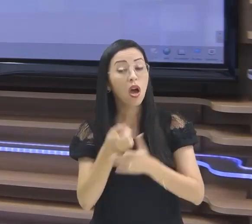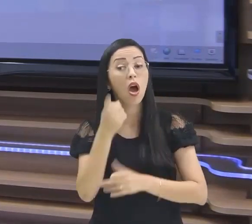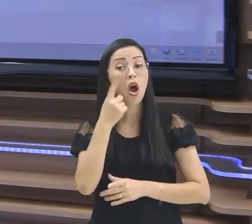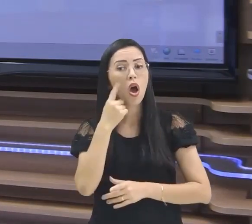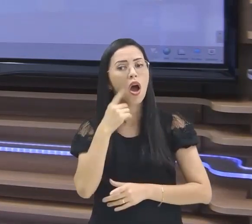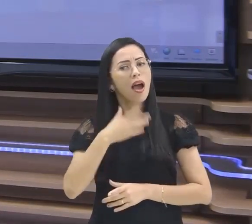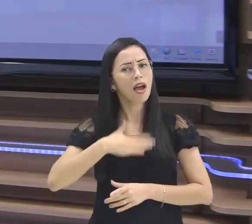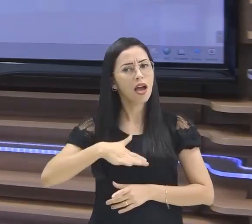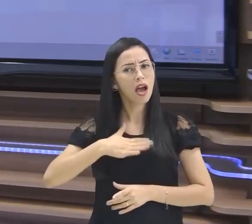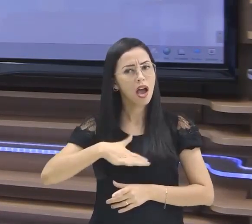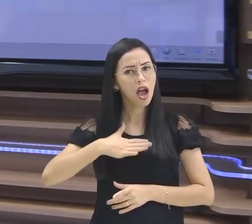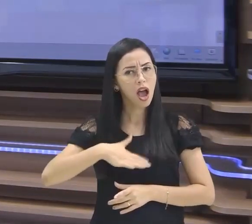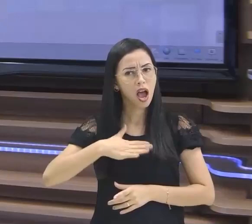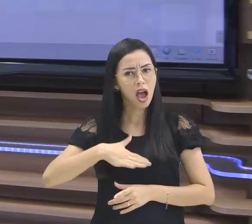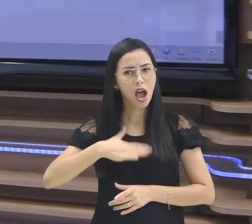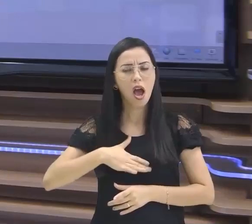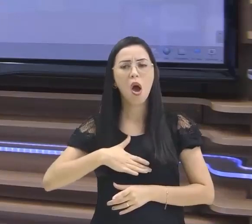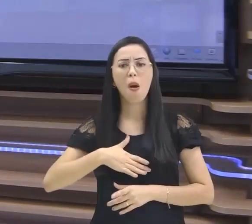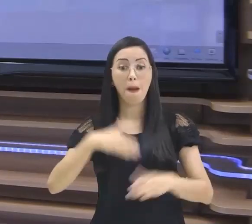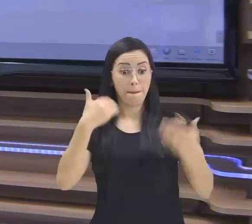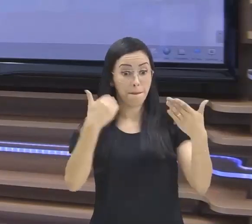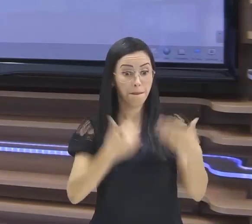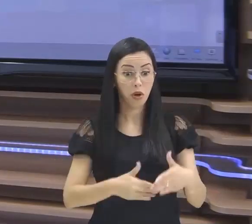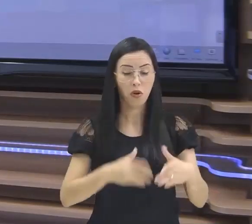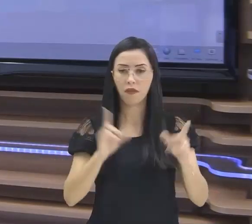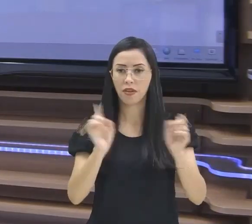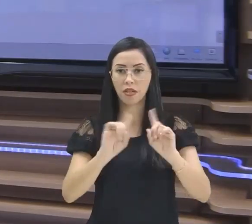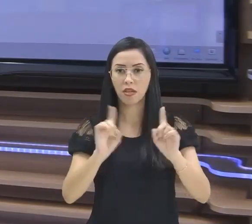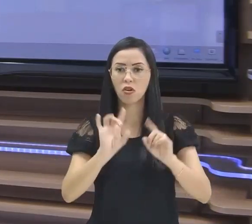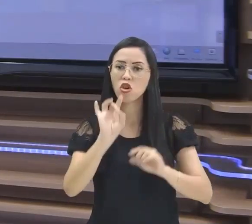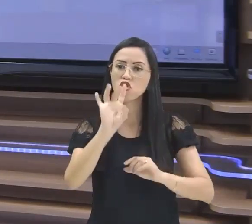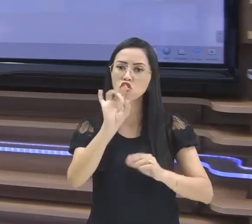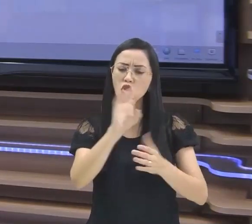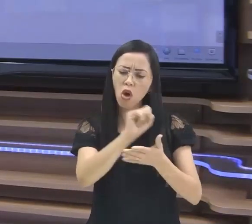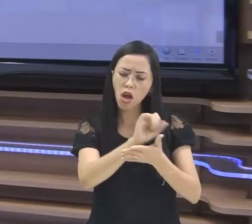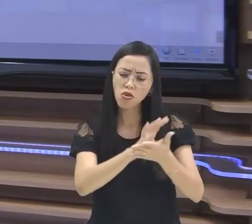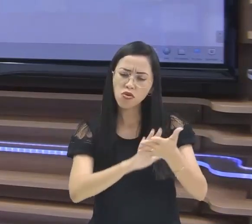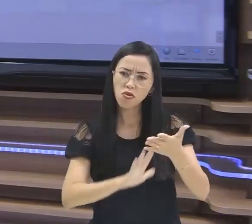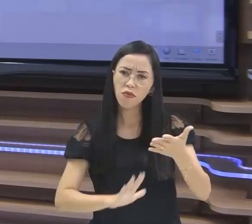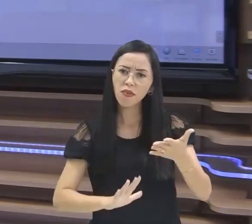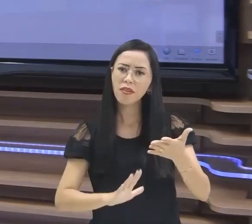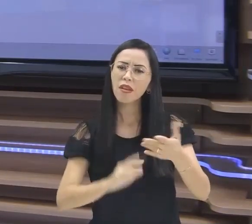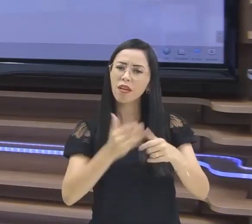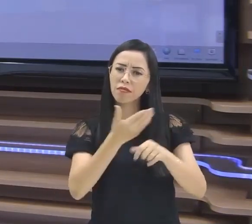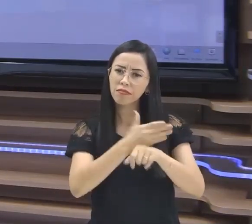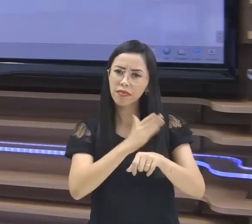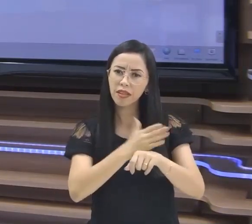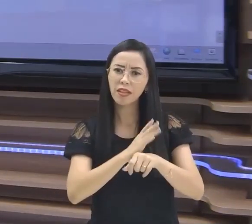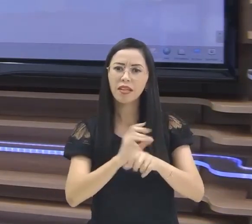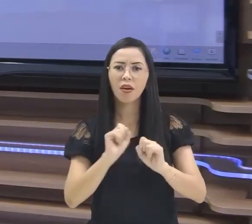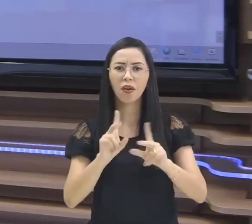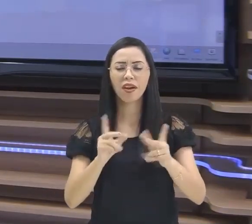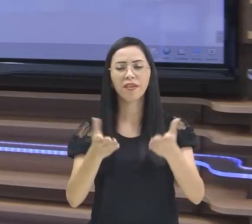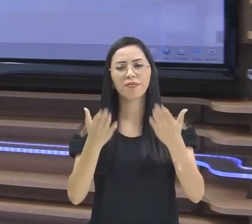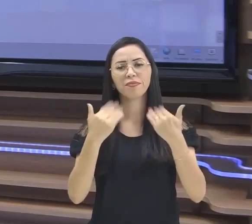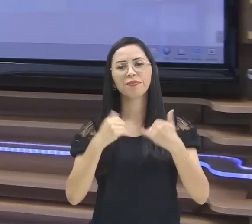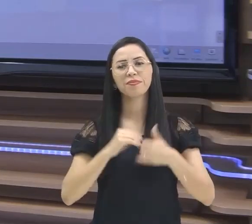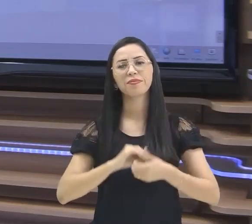avaliando ninguém. É exercício do que a gente aprendeu. Então, vamos lá. Agora, exercitar isso aí, tá bom?